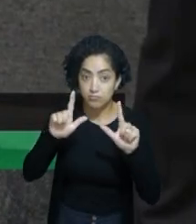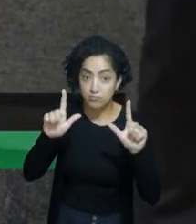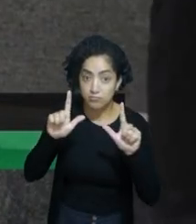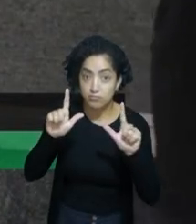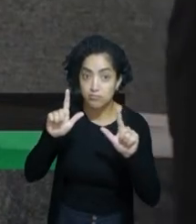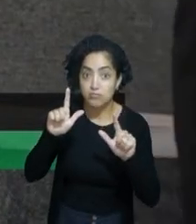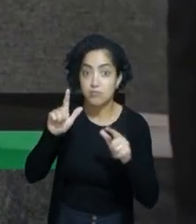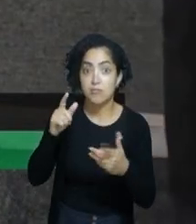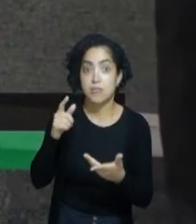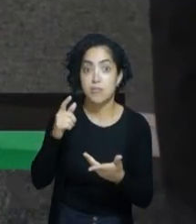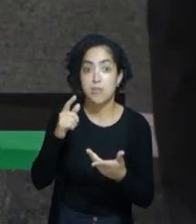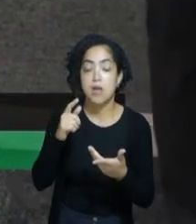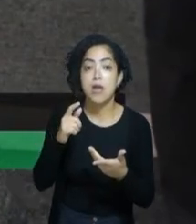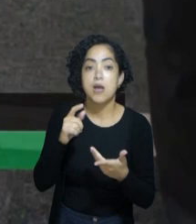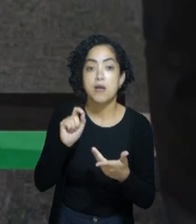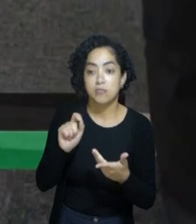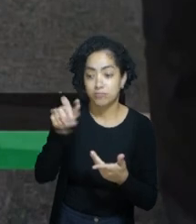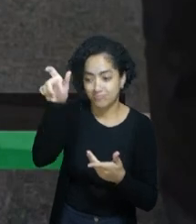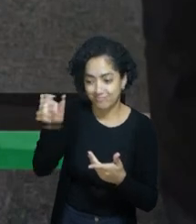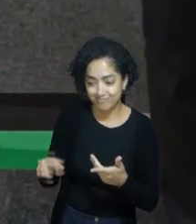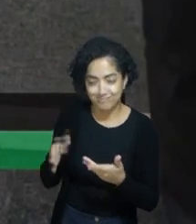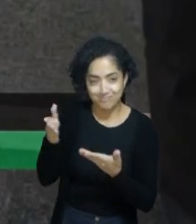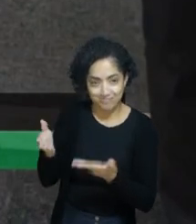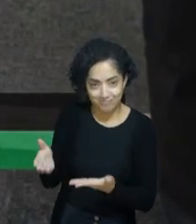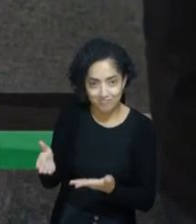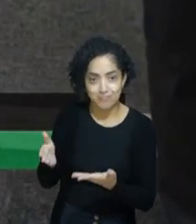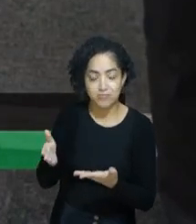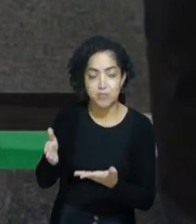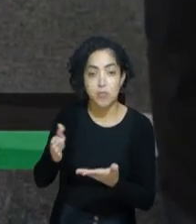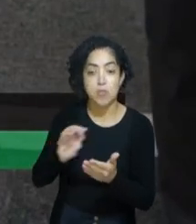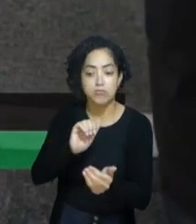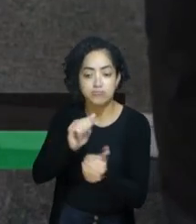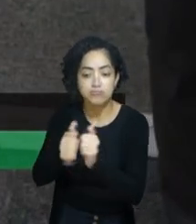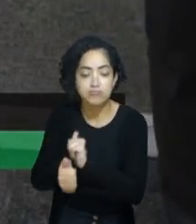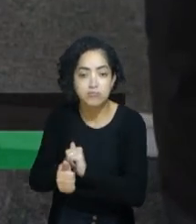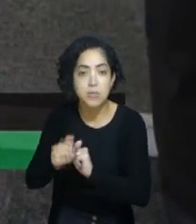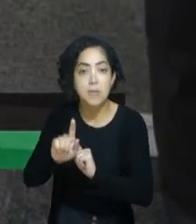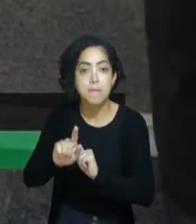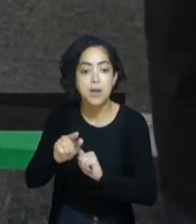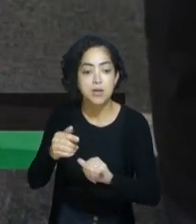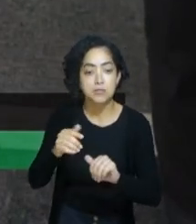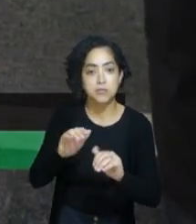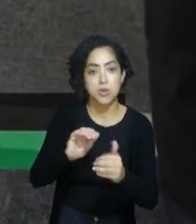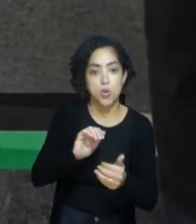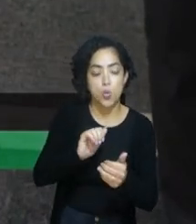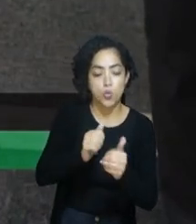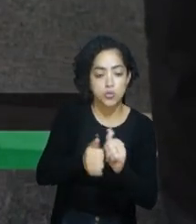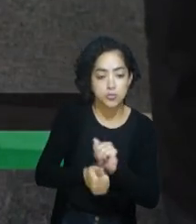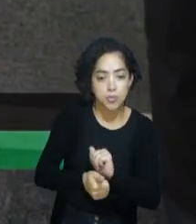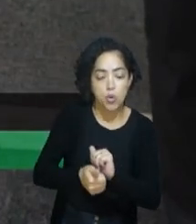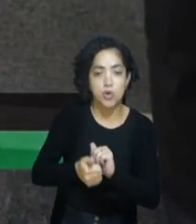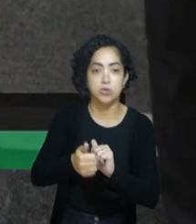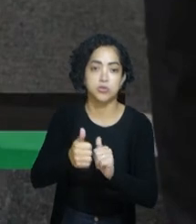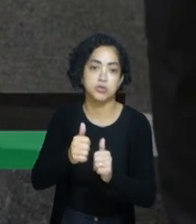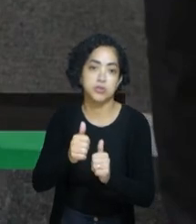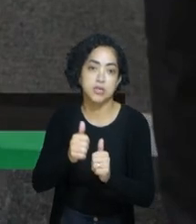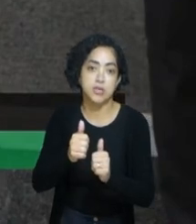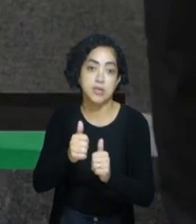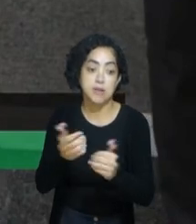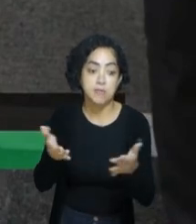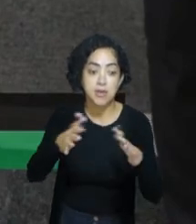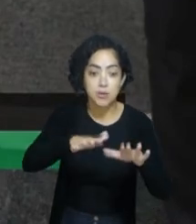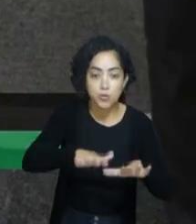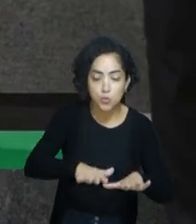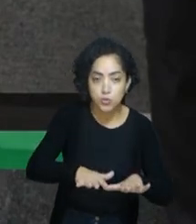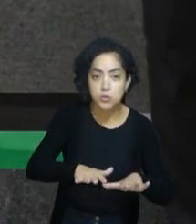diretamente o atleta beneficiado mas o esporte e a inclusão através do esporte para os atletas deficientes